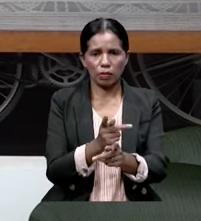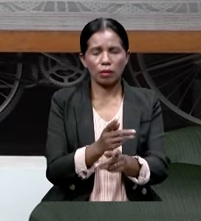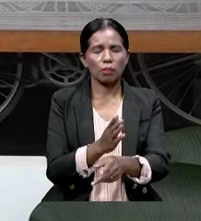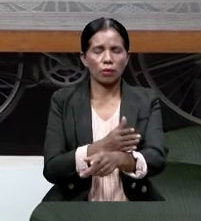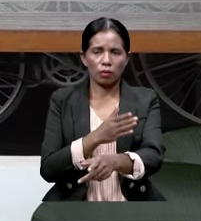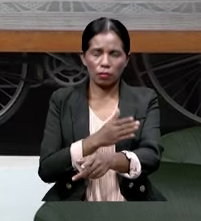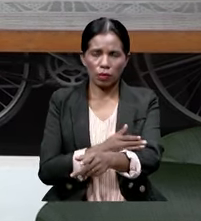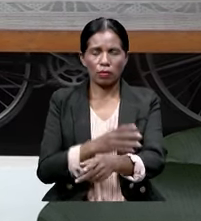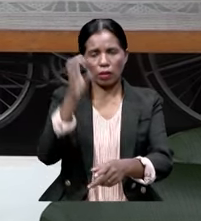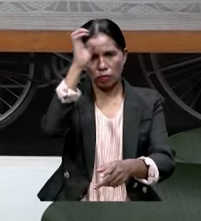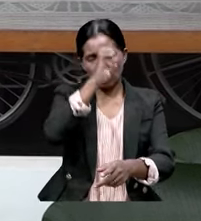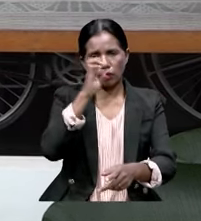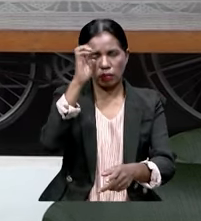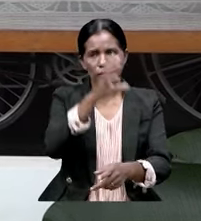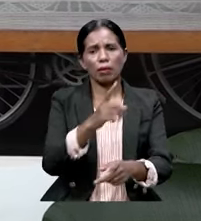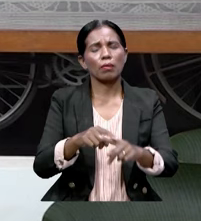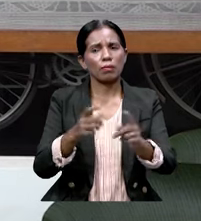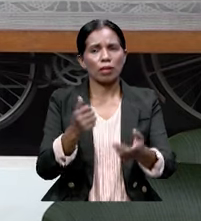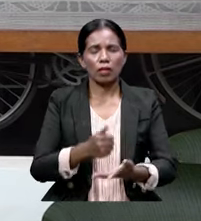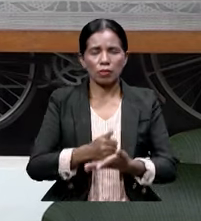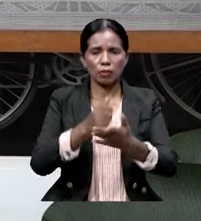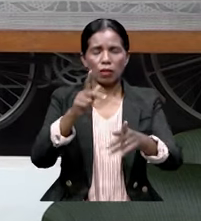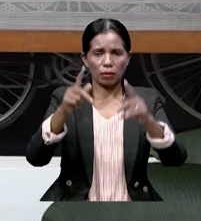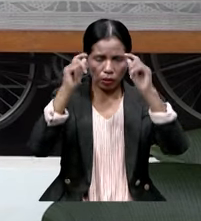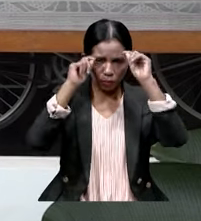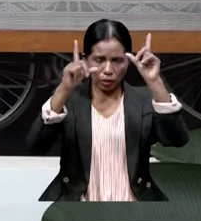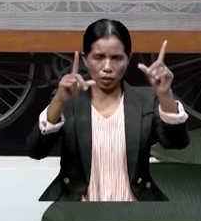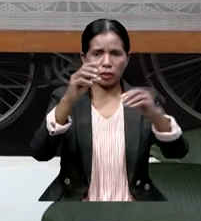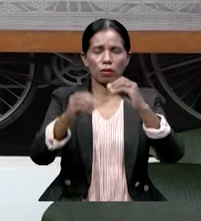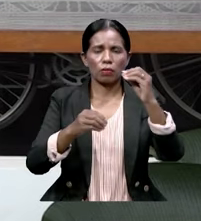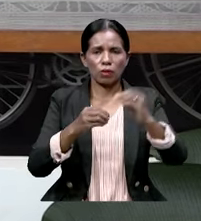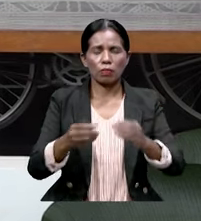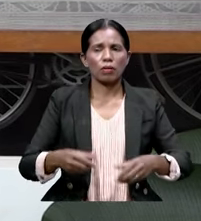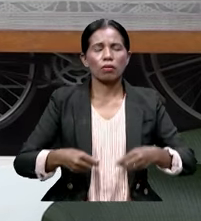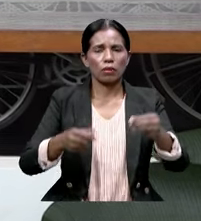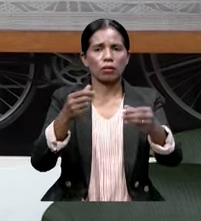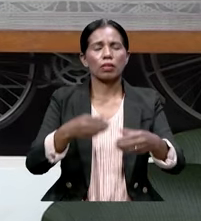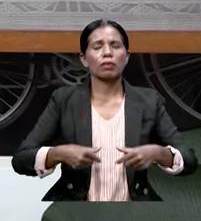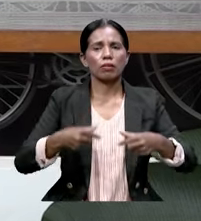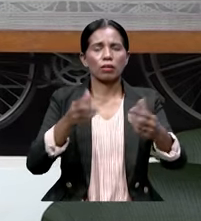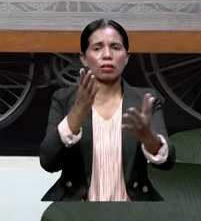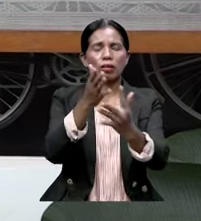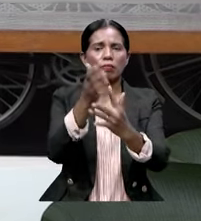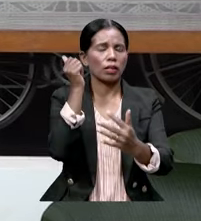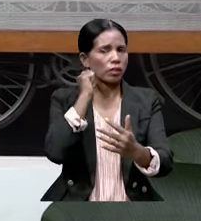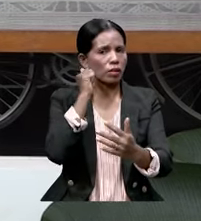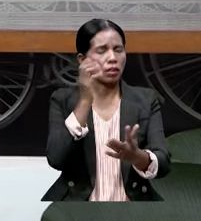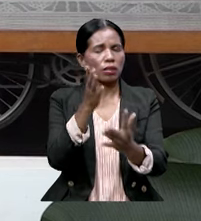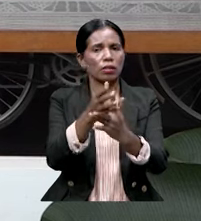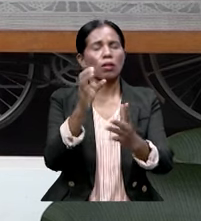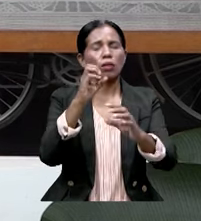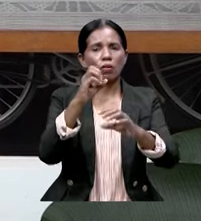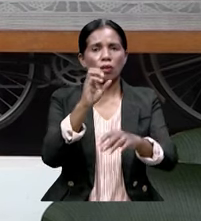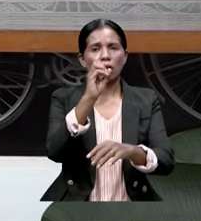investidor europeu. Mas vemos a tuazura Timor-Leste com ba ne integração com a Ásia. O acesso à Organização